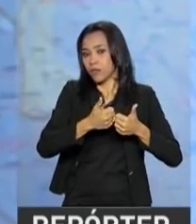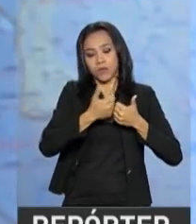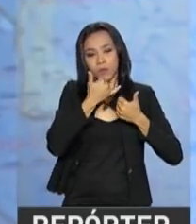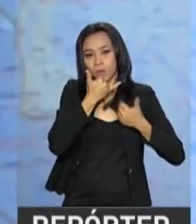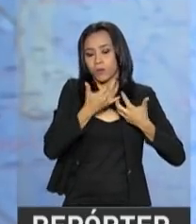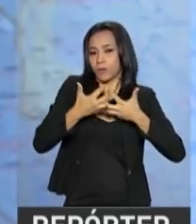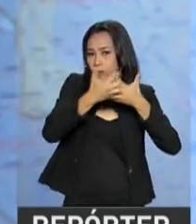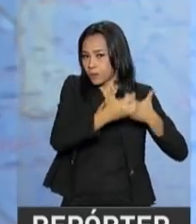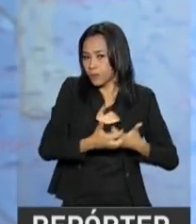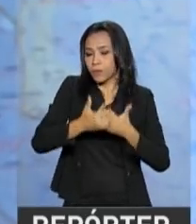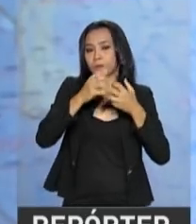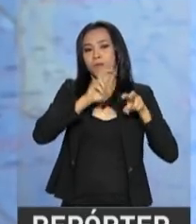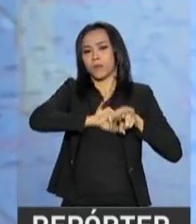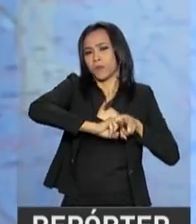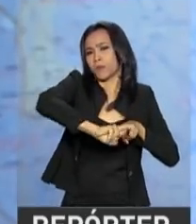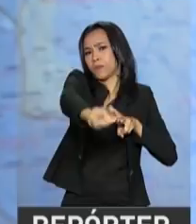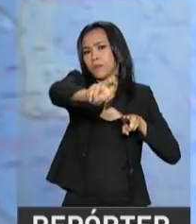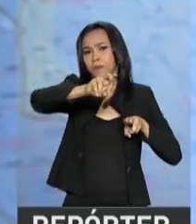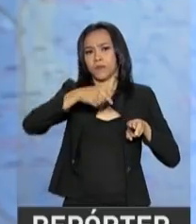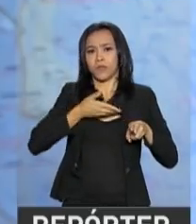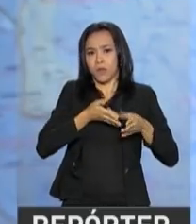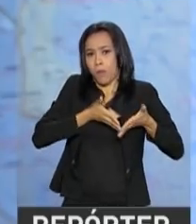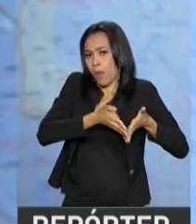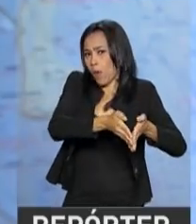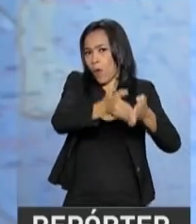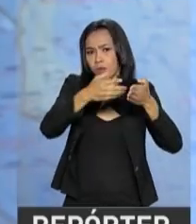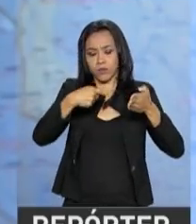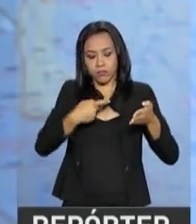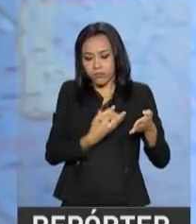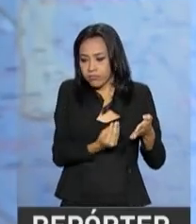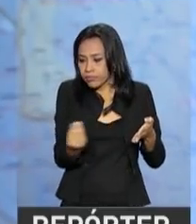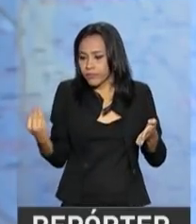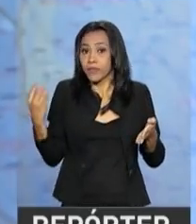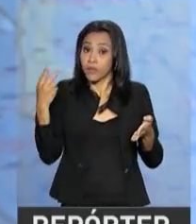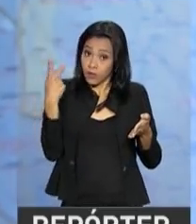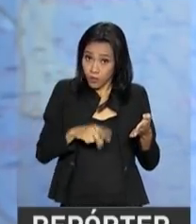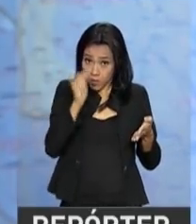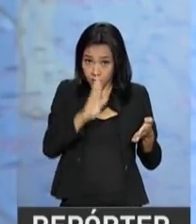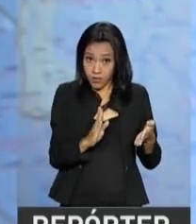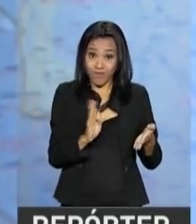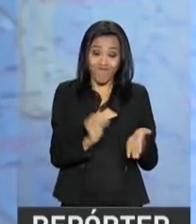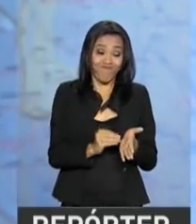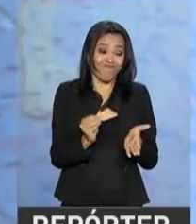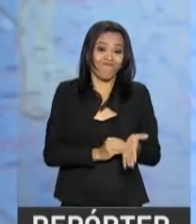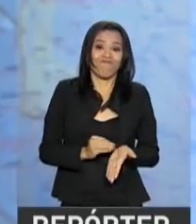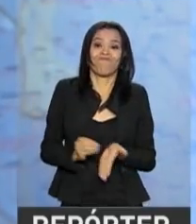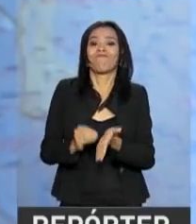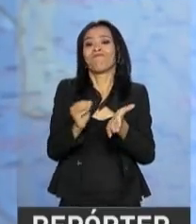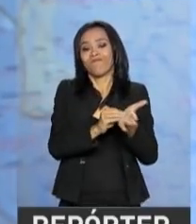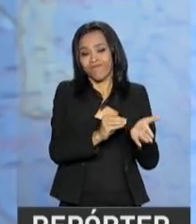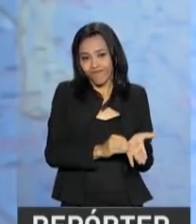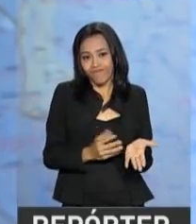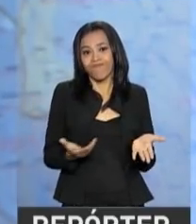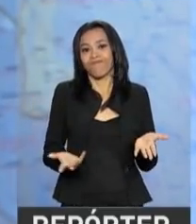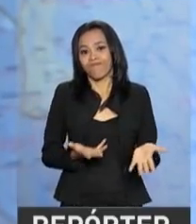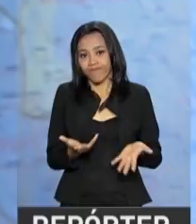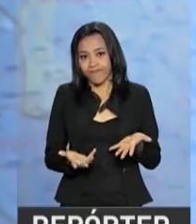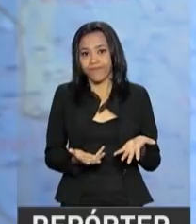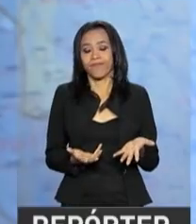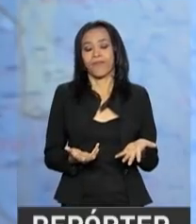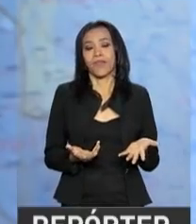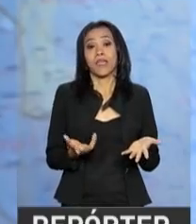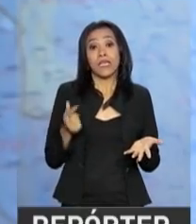ferrovias portos e nesta área o brasil ainda é carente e nesta área para mim reside os grandes a